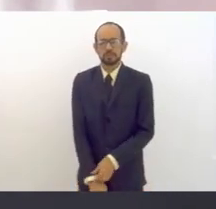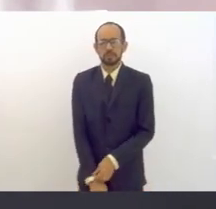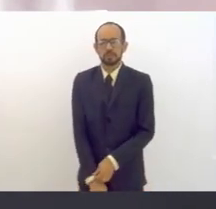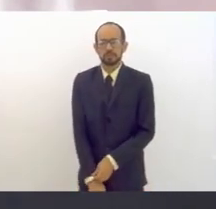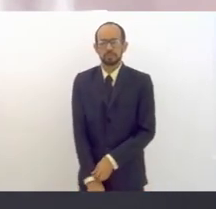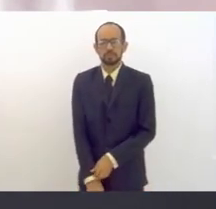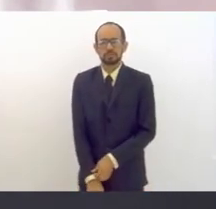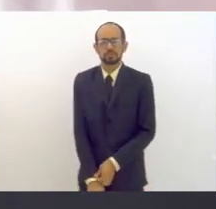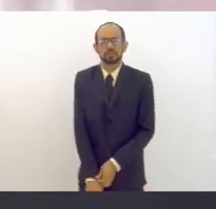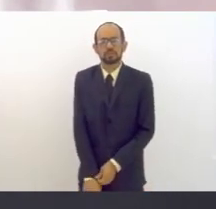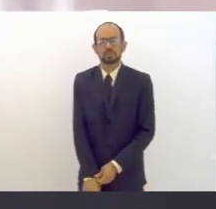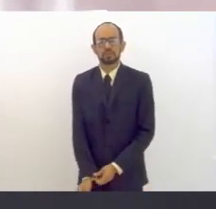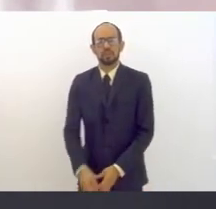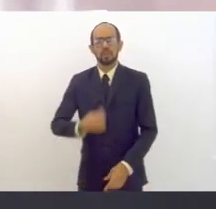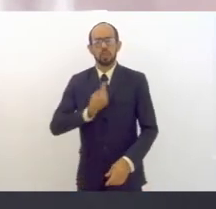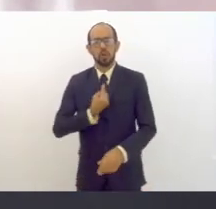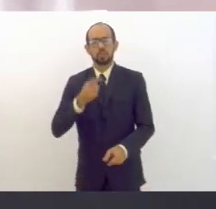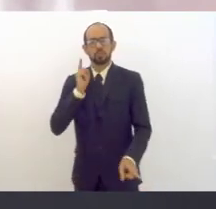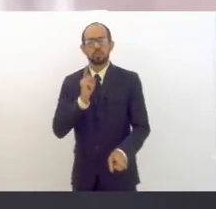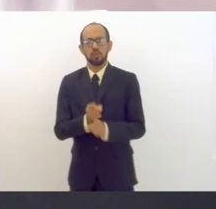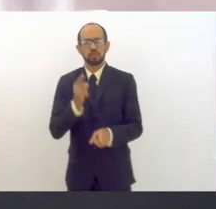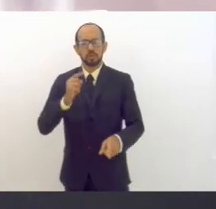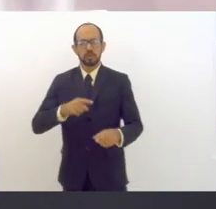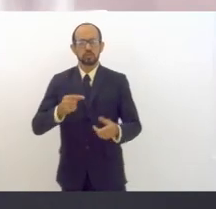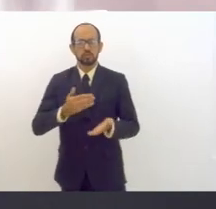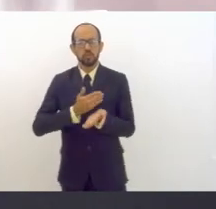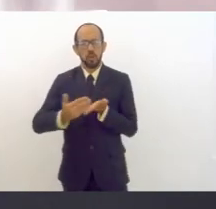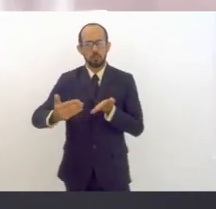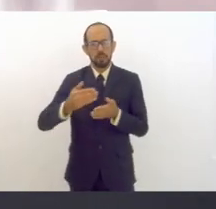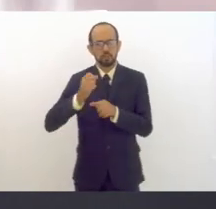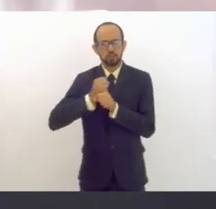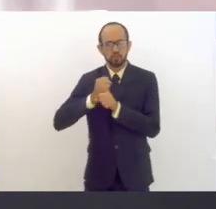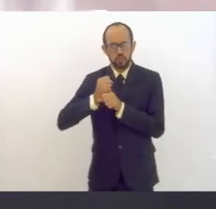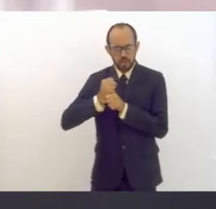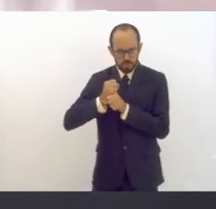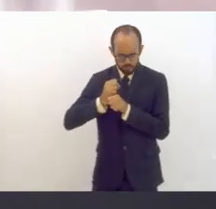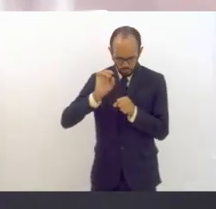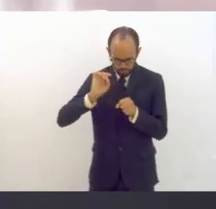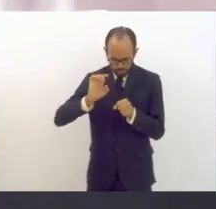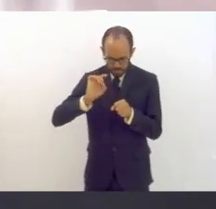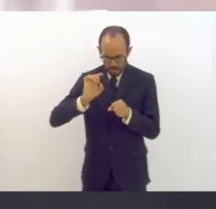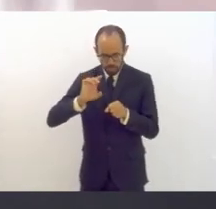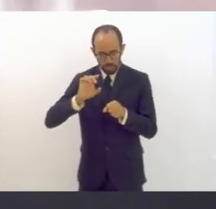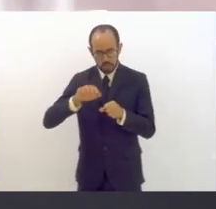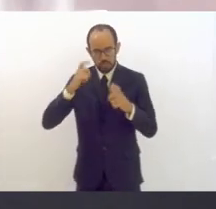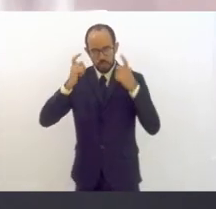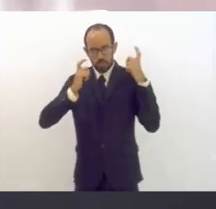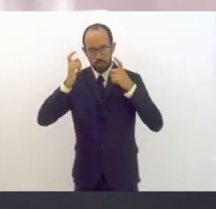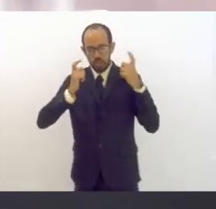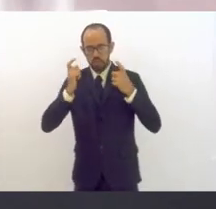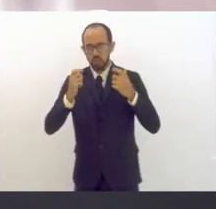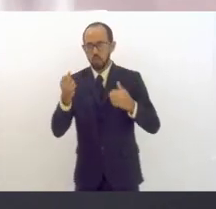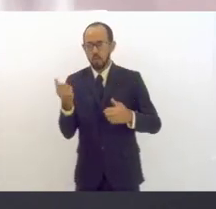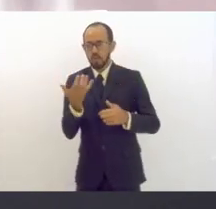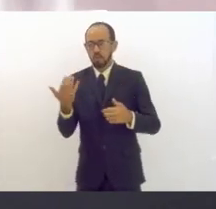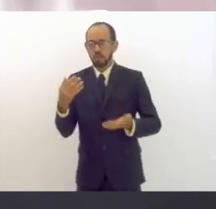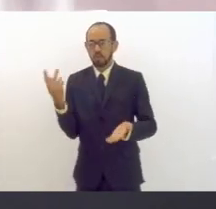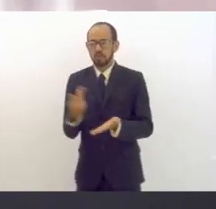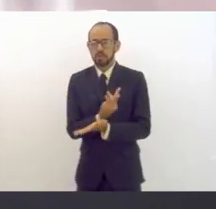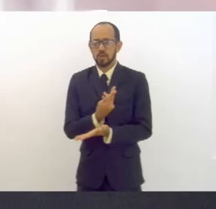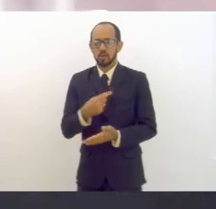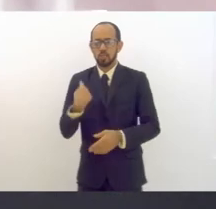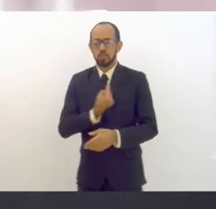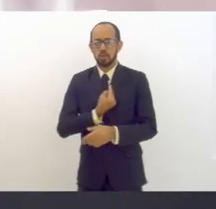encontrou, no início desse ano letivo, um momento especialmente preocupante, quando a gente chegou a ter mais de 18